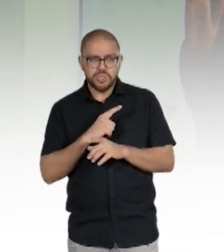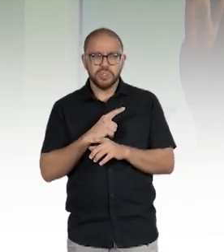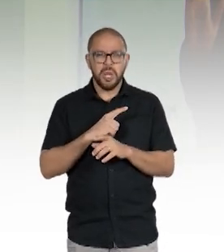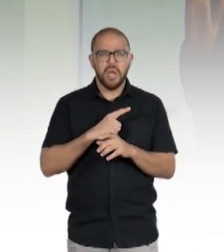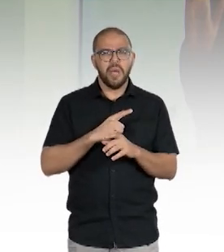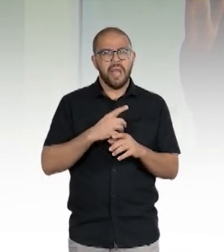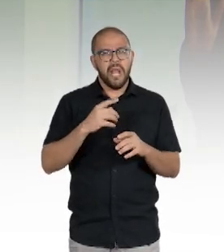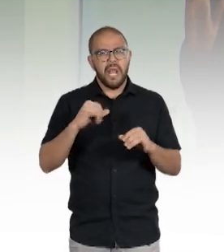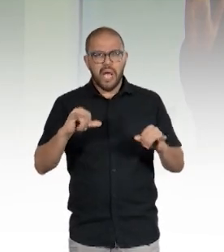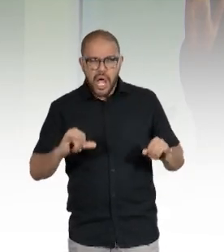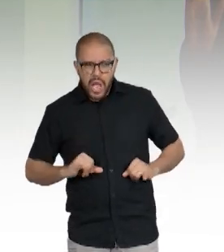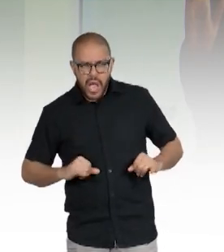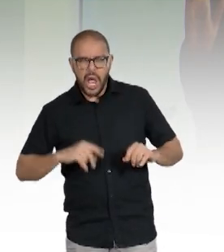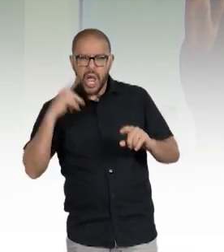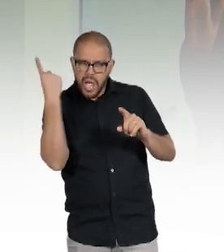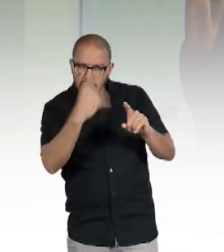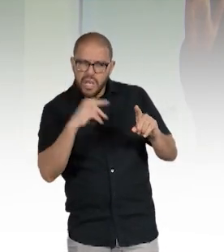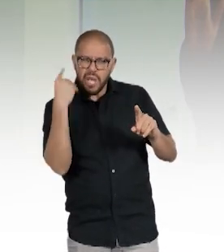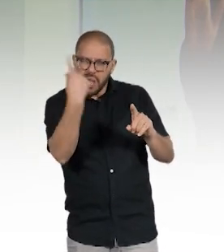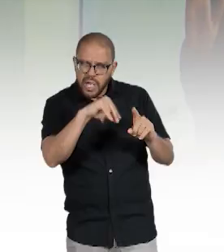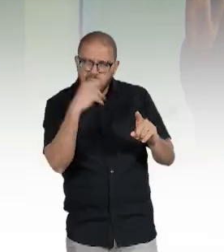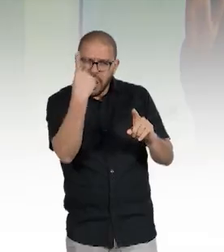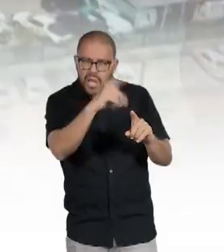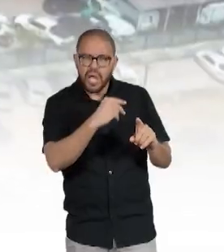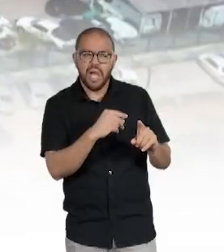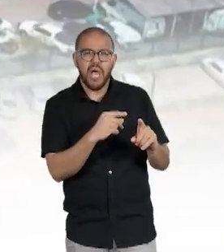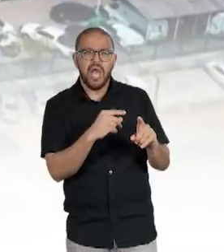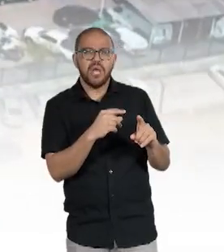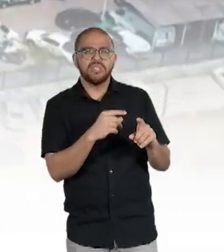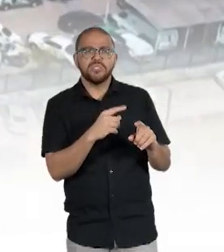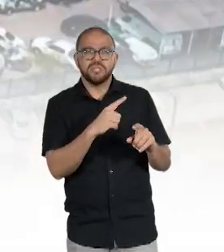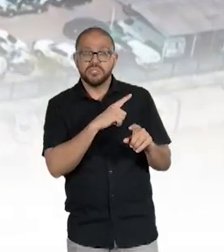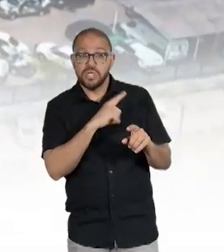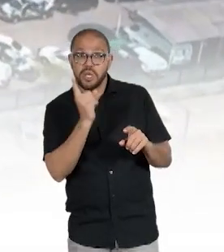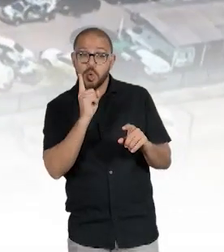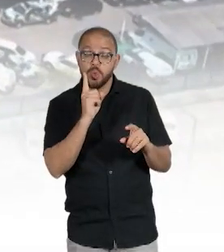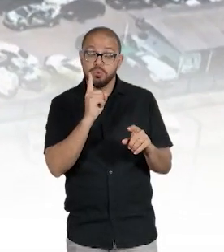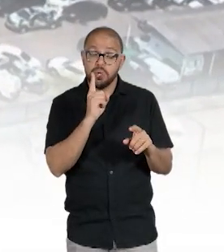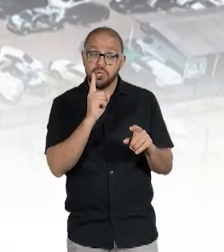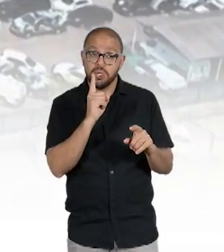tortura e assim acionar os órgãos competentes para a gente